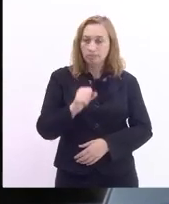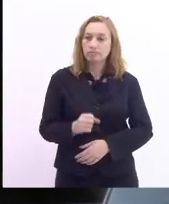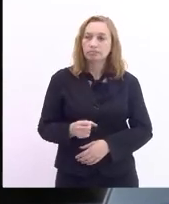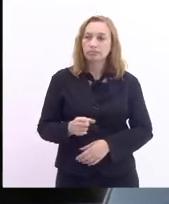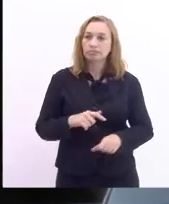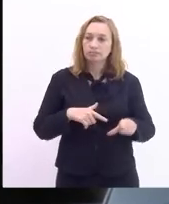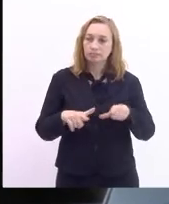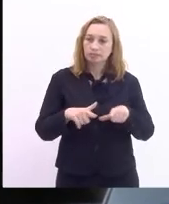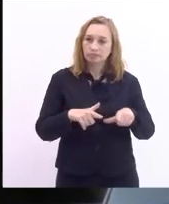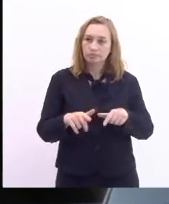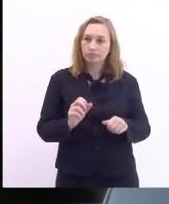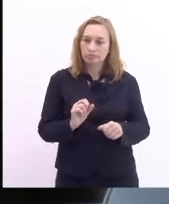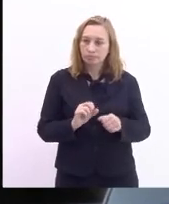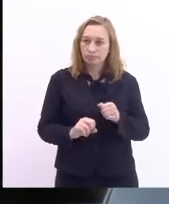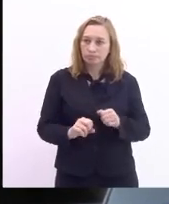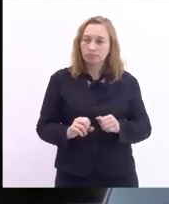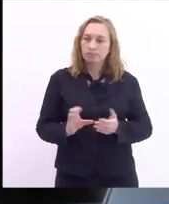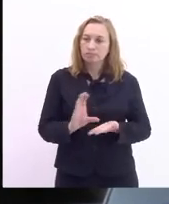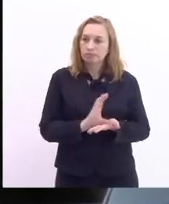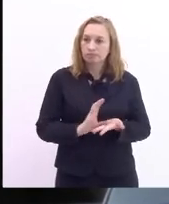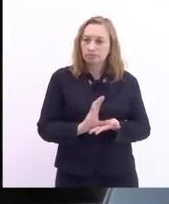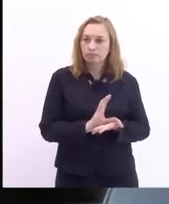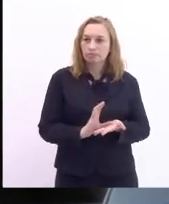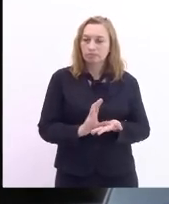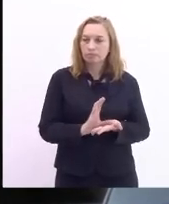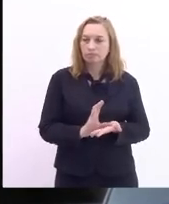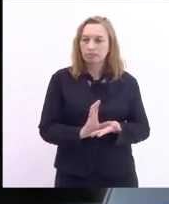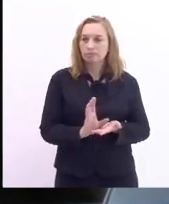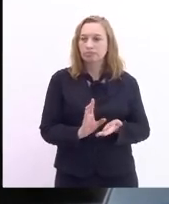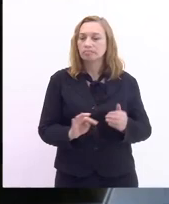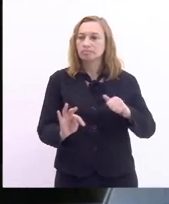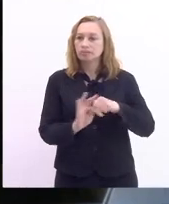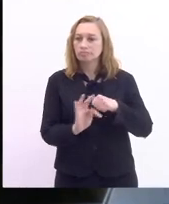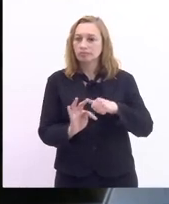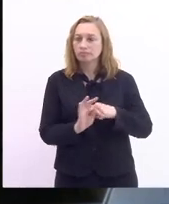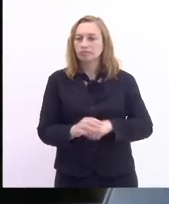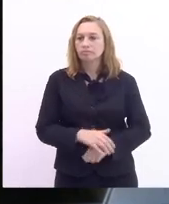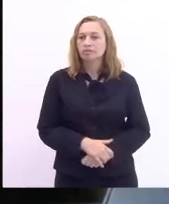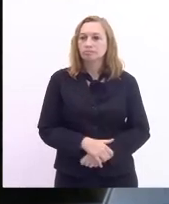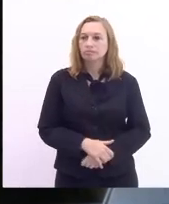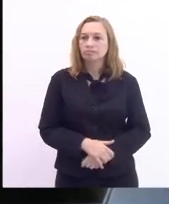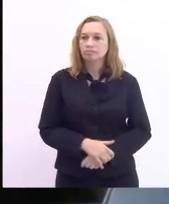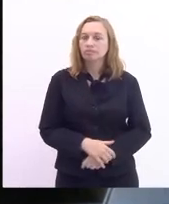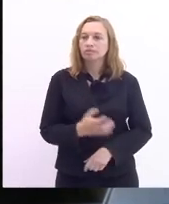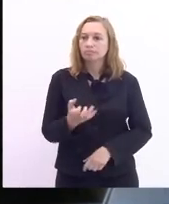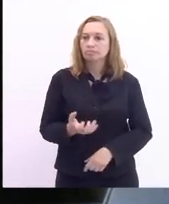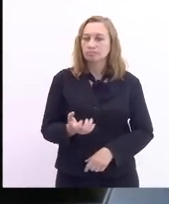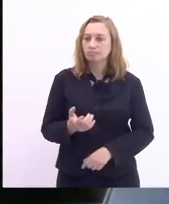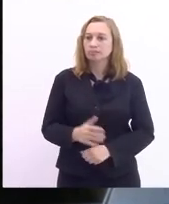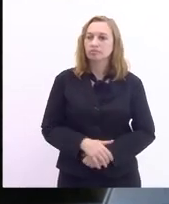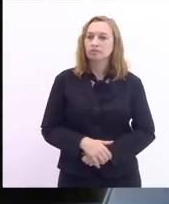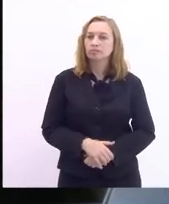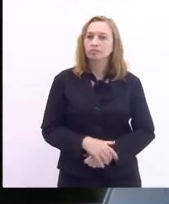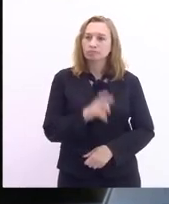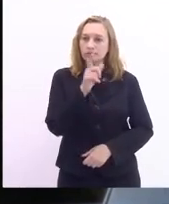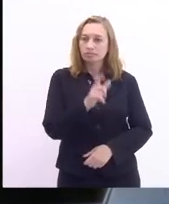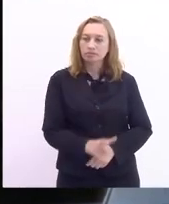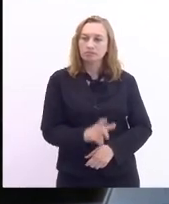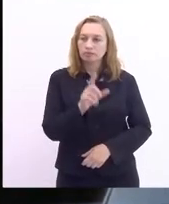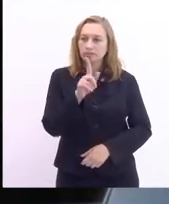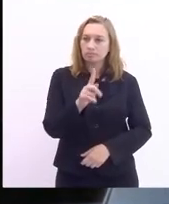tocar adiante o Conselho Regional dos técnicos eu quero na pessoa do